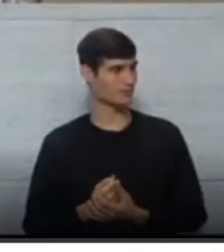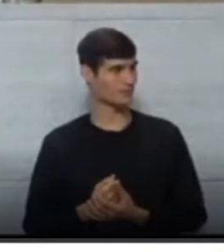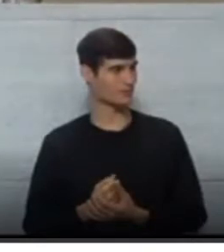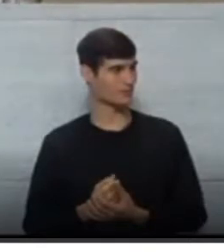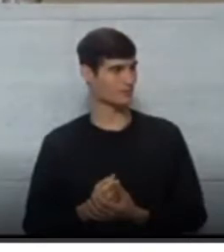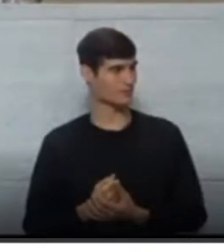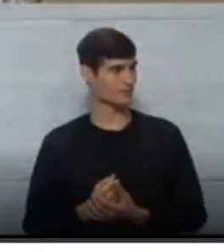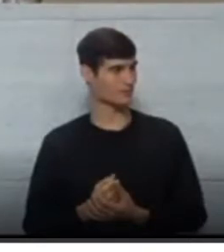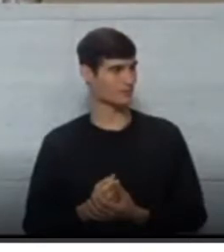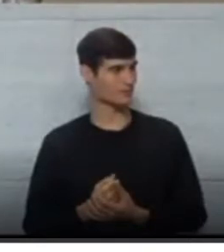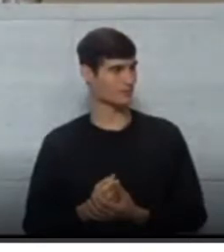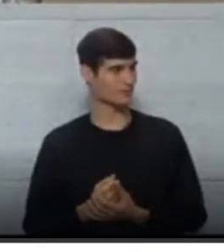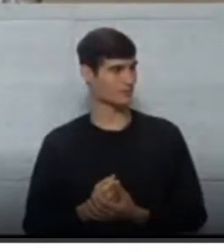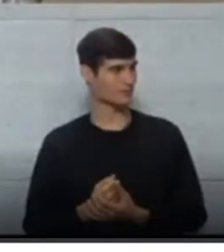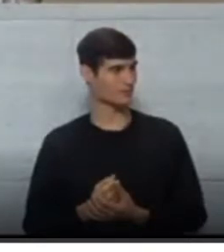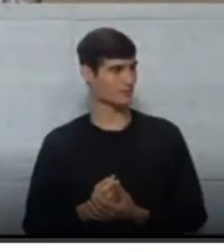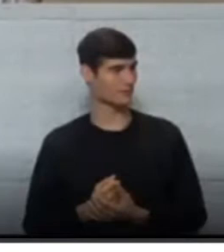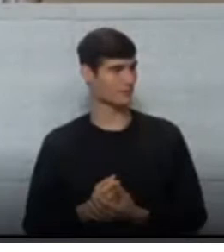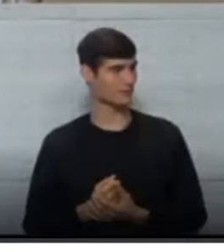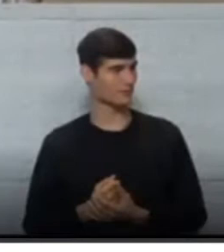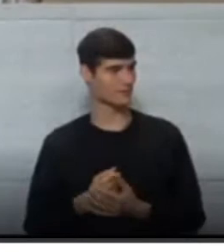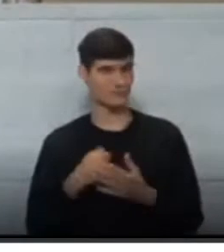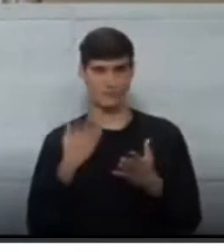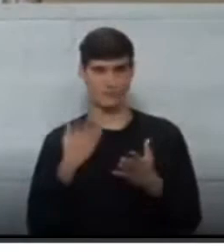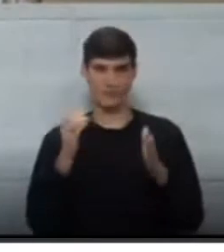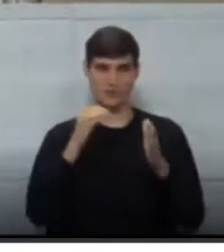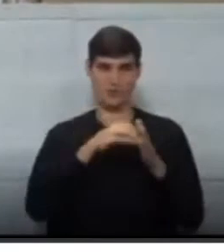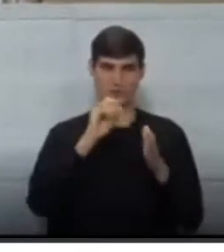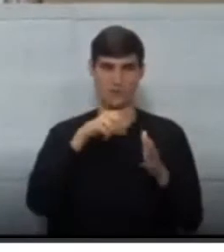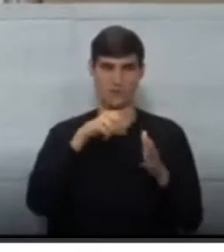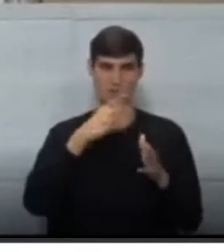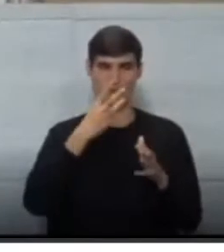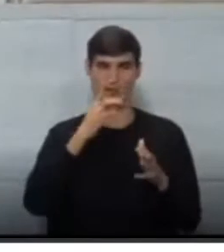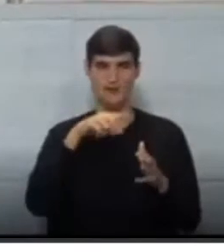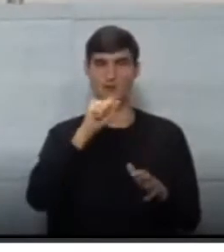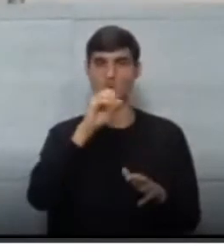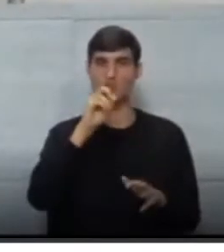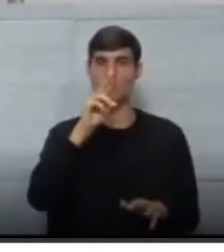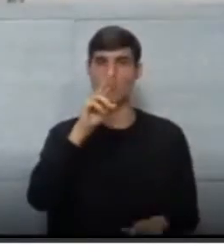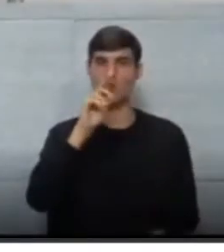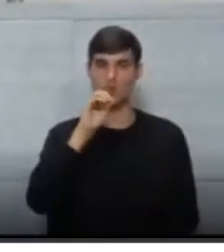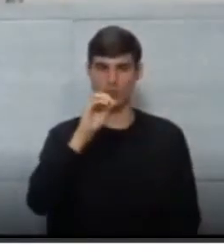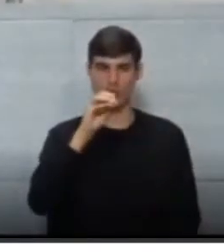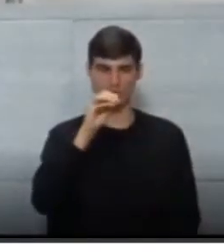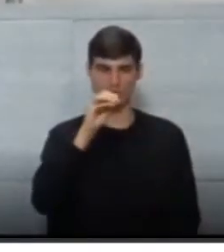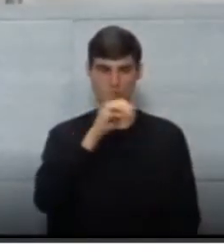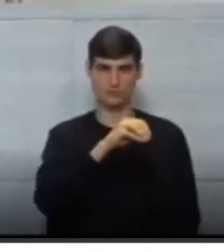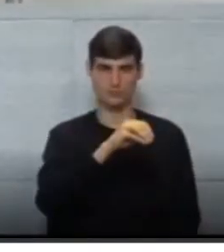E vou acrescentar em 0,3 ml de soro.